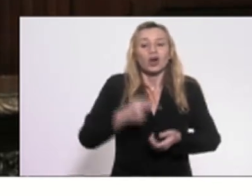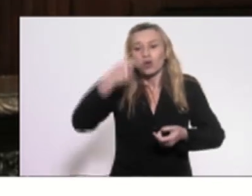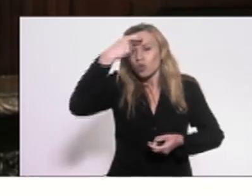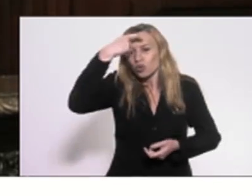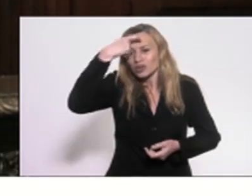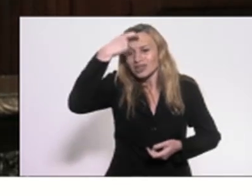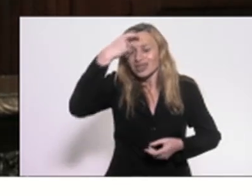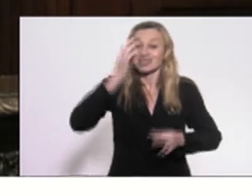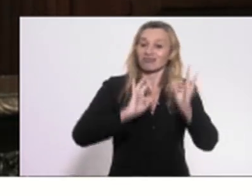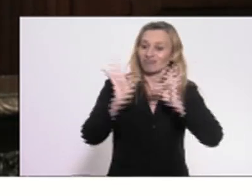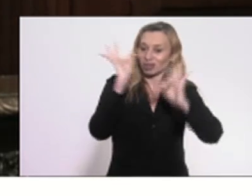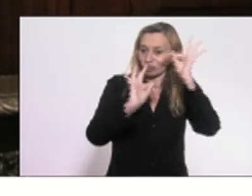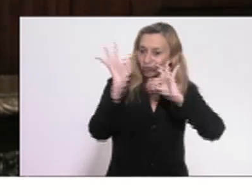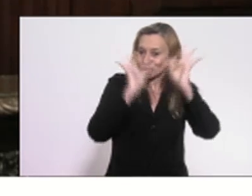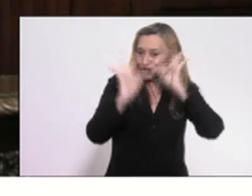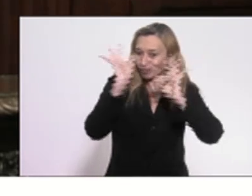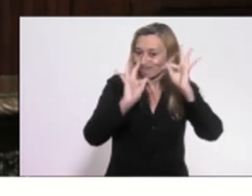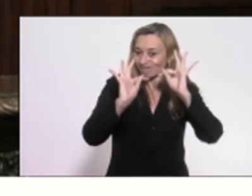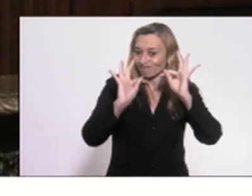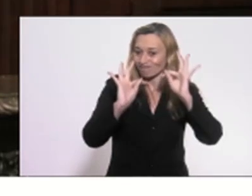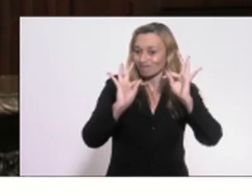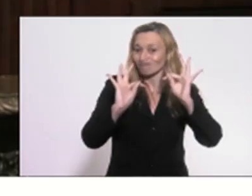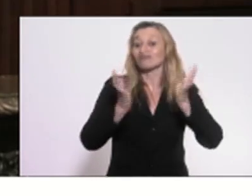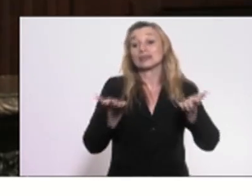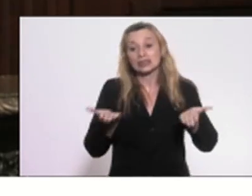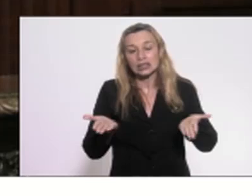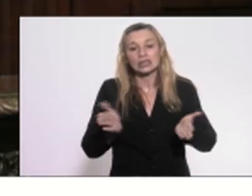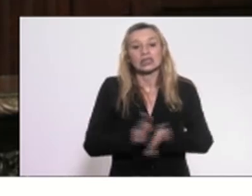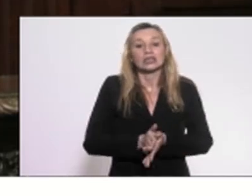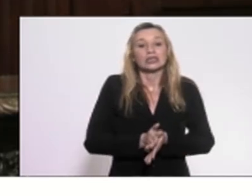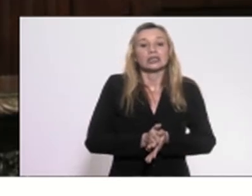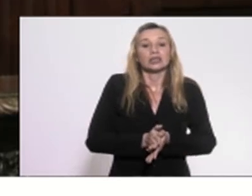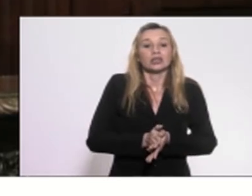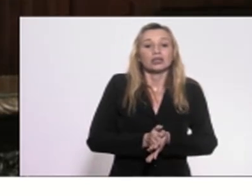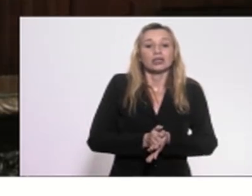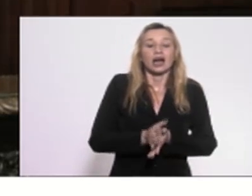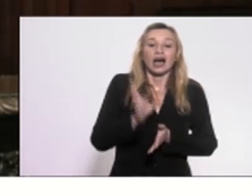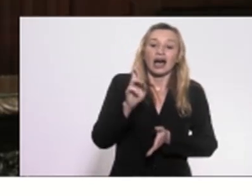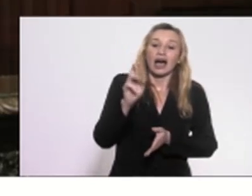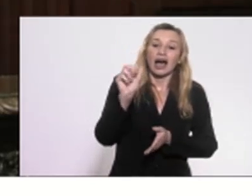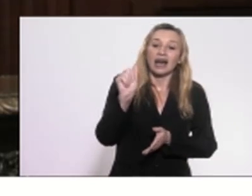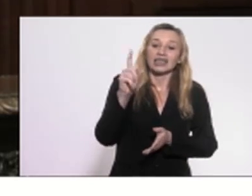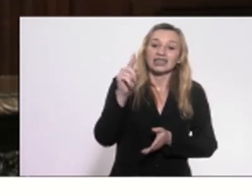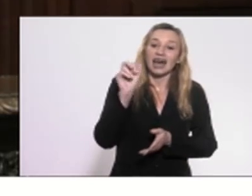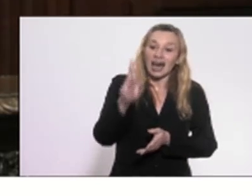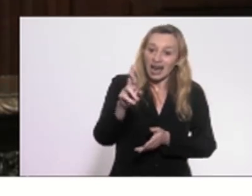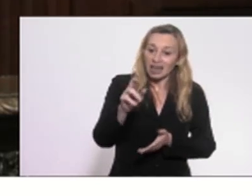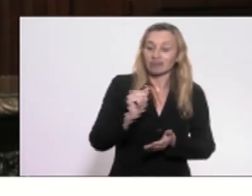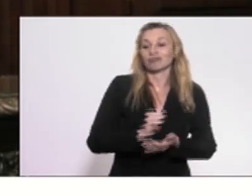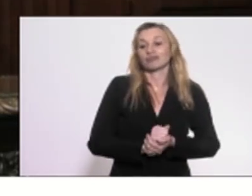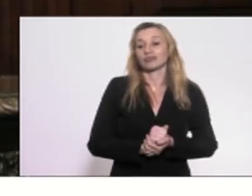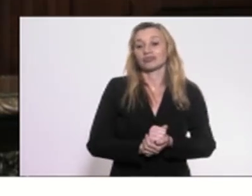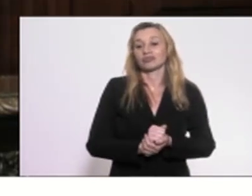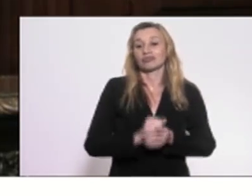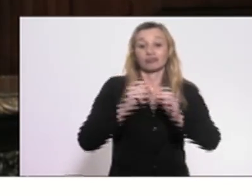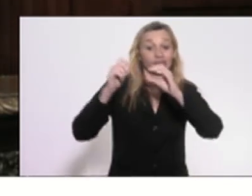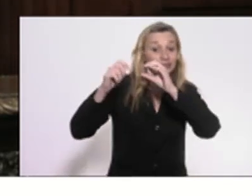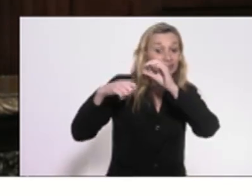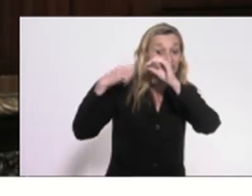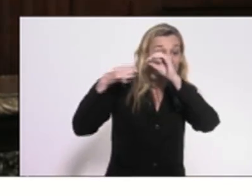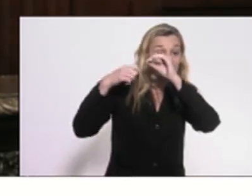ciência e tecnologia. Tem que se dar através dos radares, através de